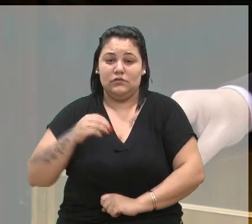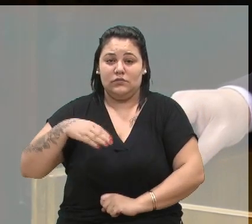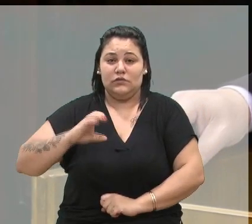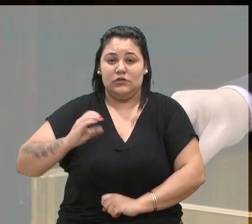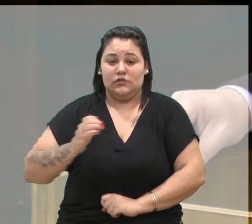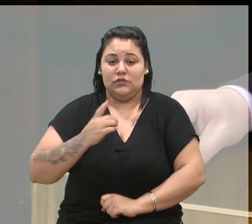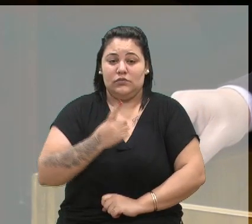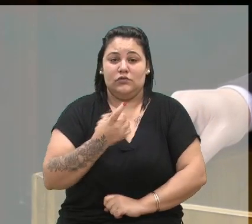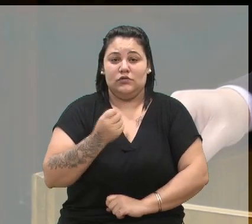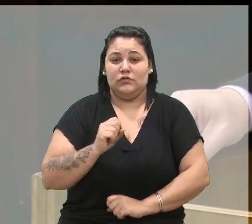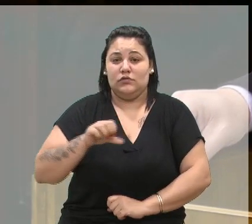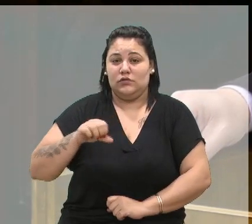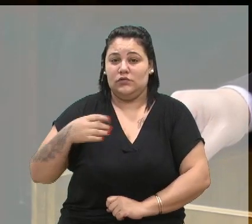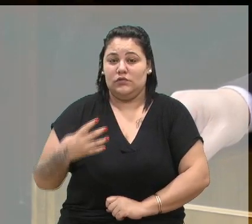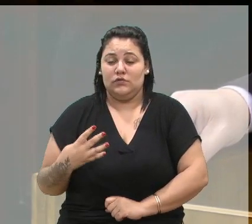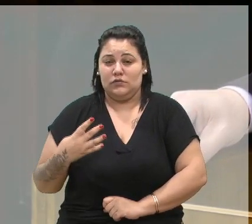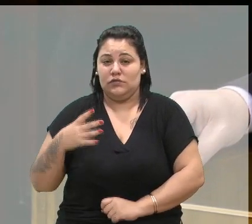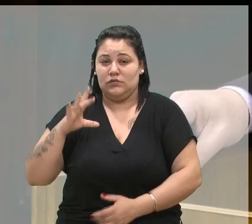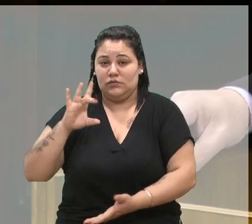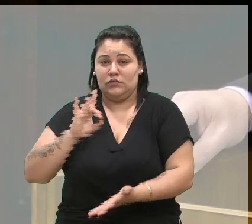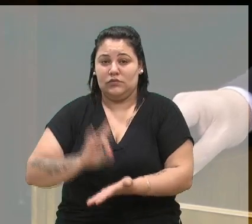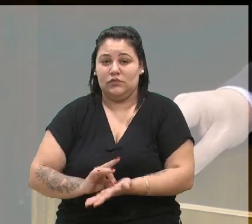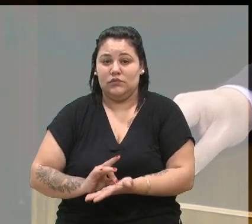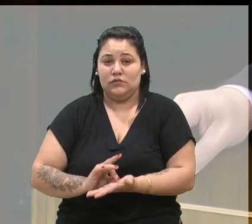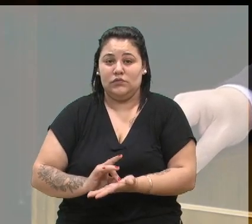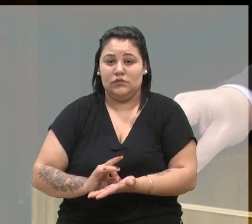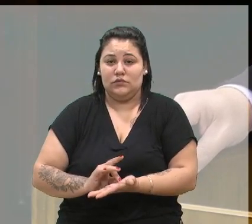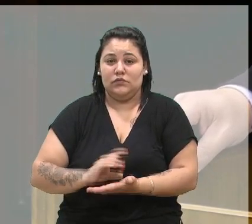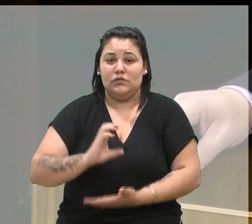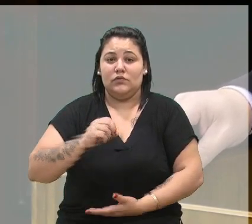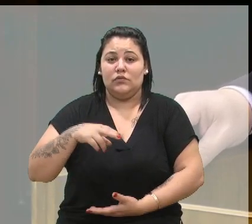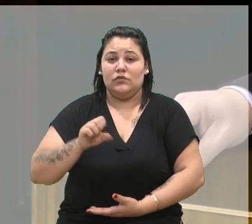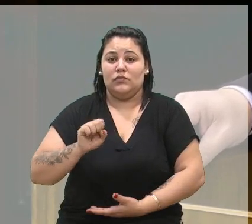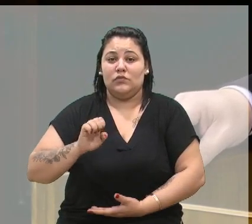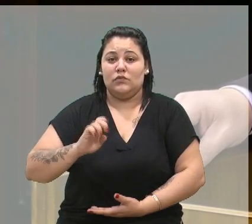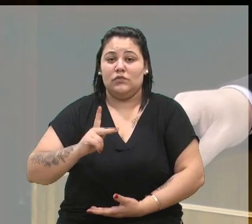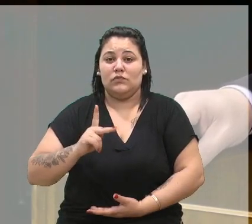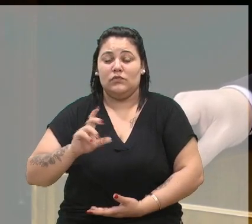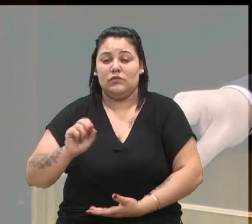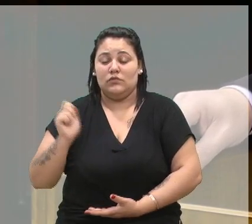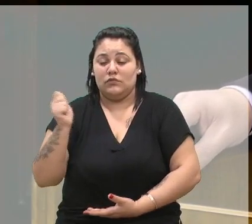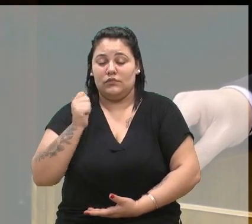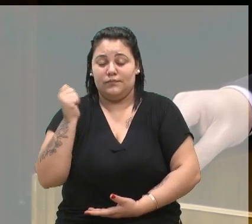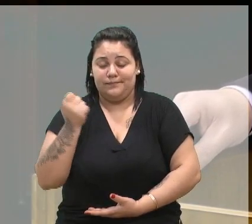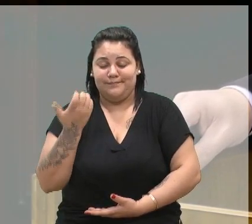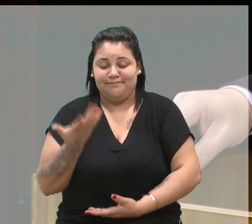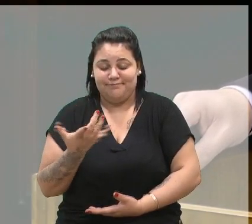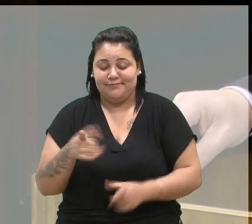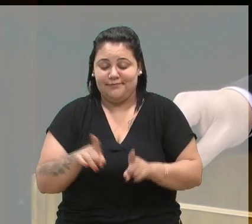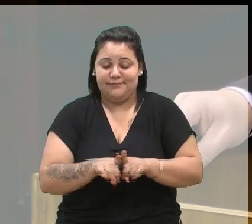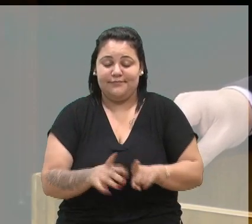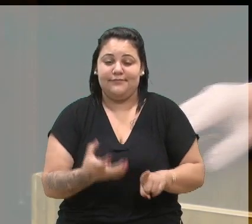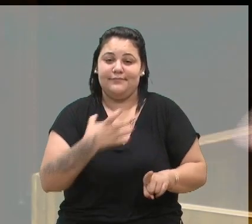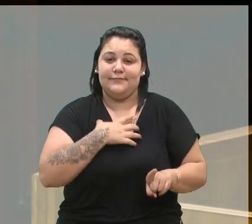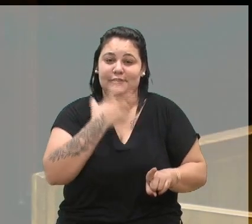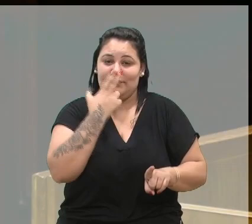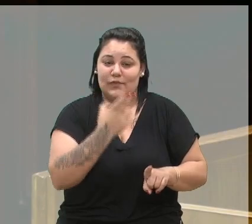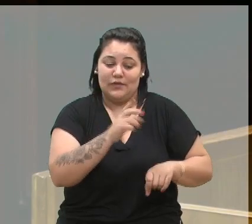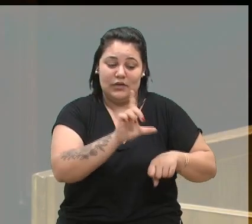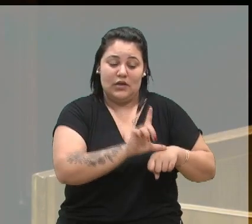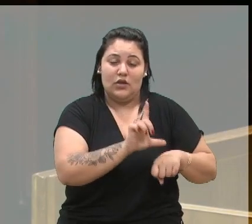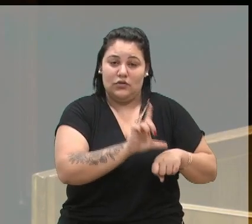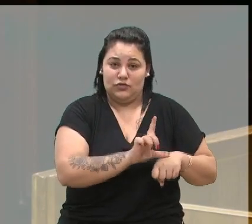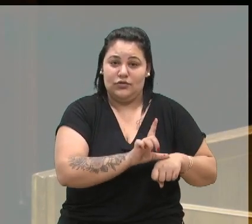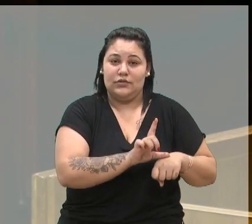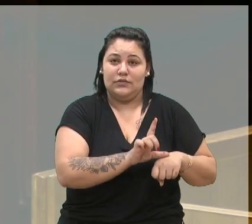1894, fundou o Supremo Conselho do Rio Grande do Sul, para que, da mesma forma, as lojas capitulares